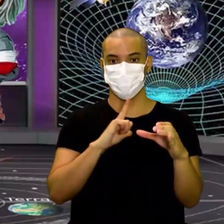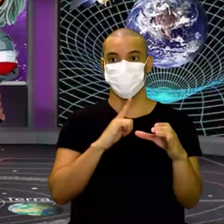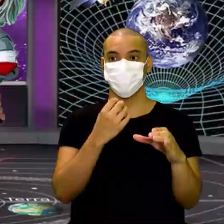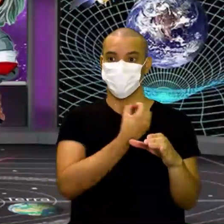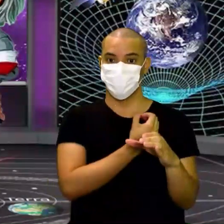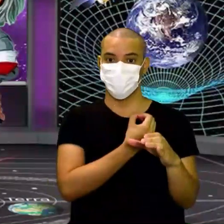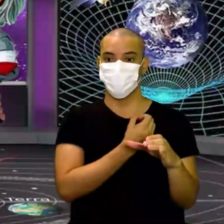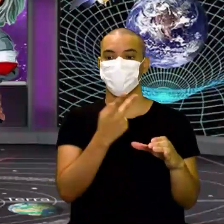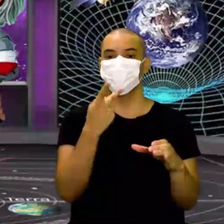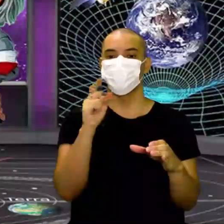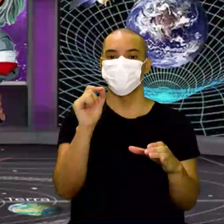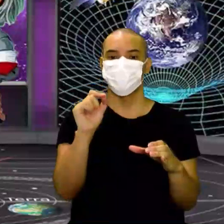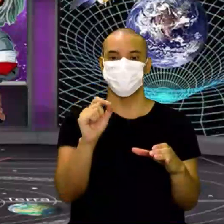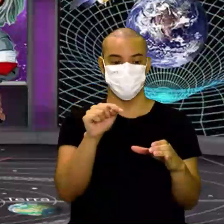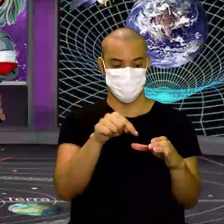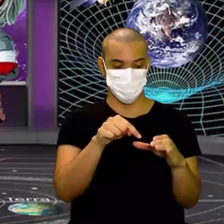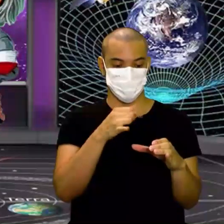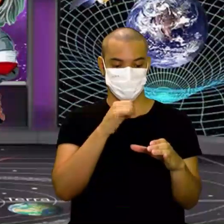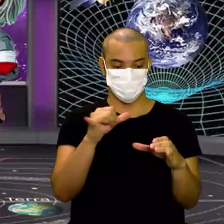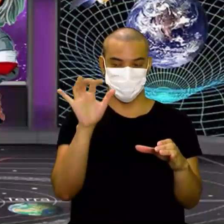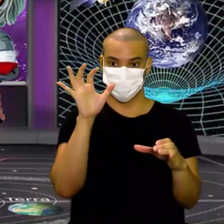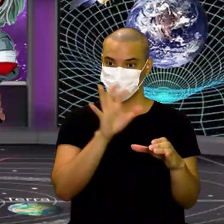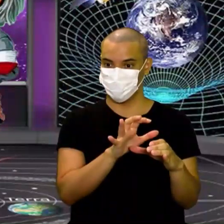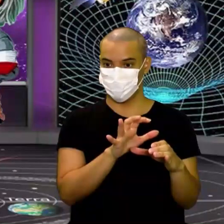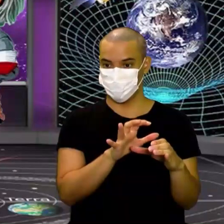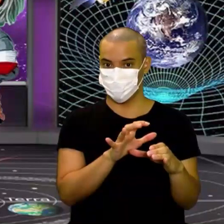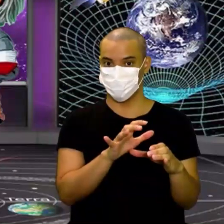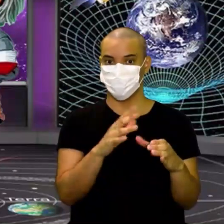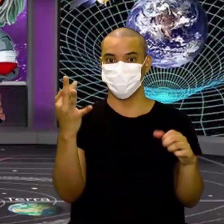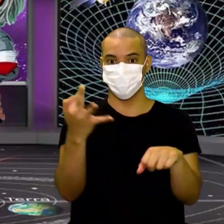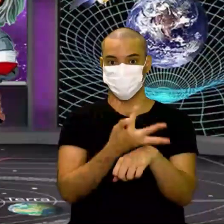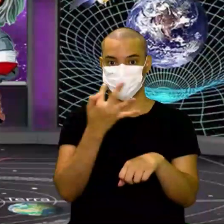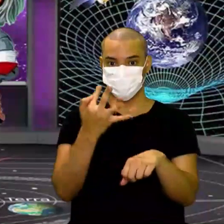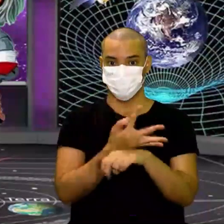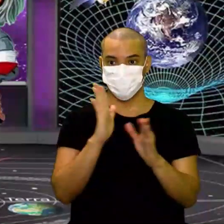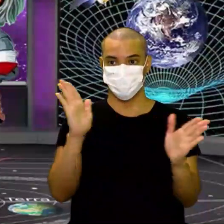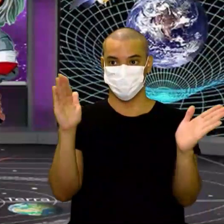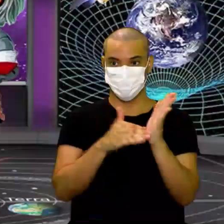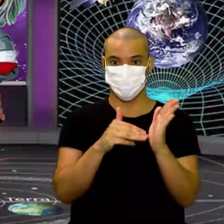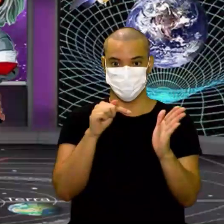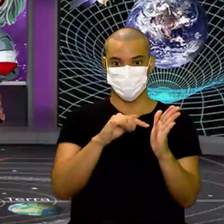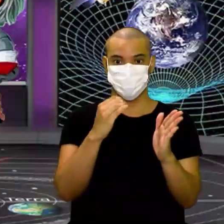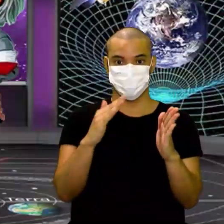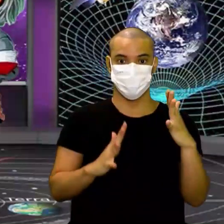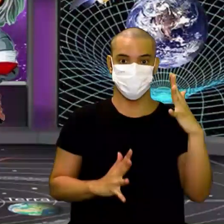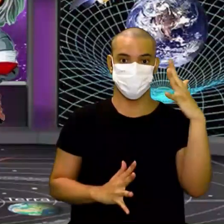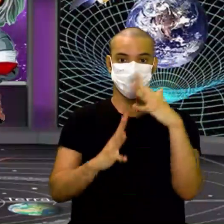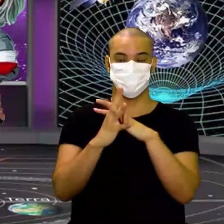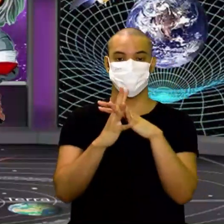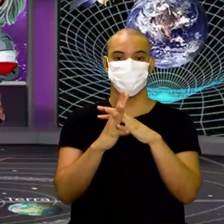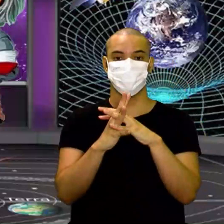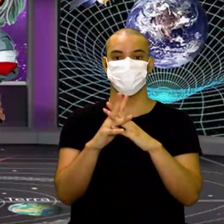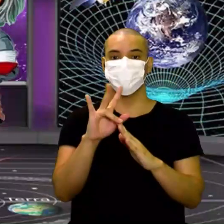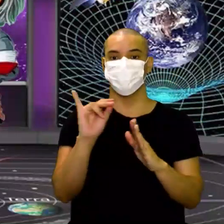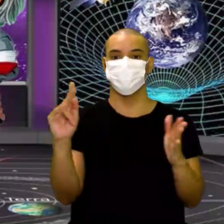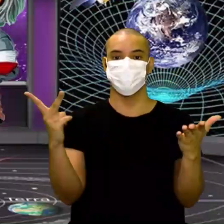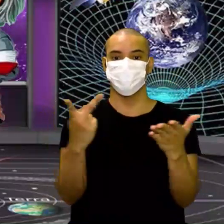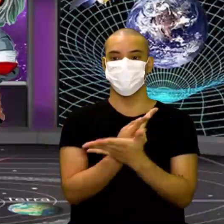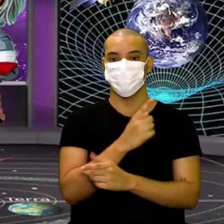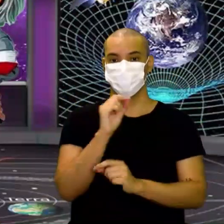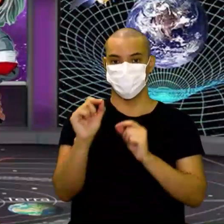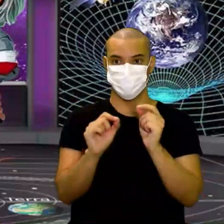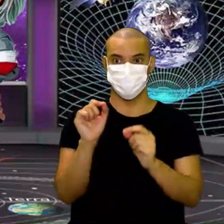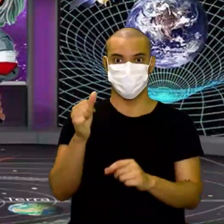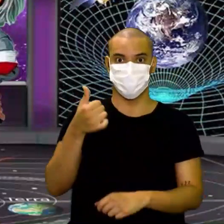nominal que fala o seguinte: olha, a corrente é essa. Ele suporta até isso daqui. Se passar mais, vai acontecer aquele processo da questão